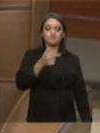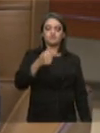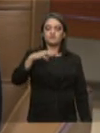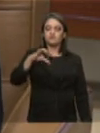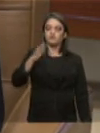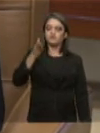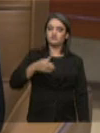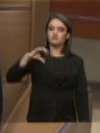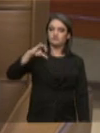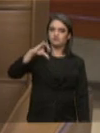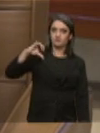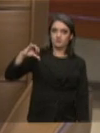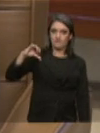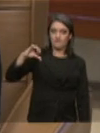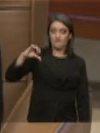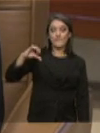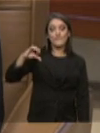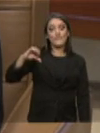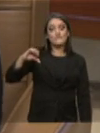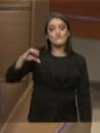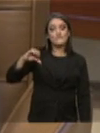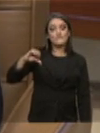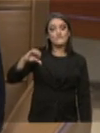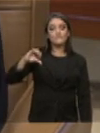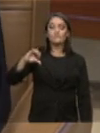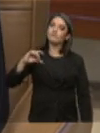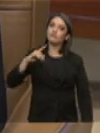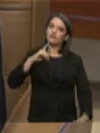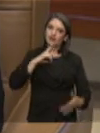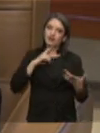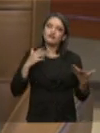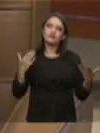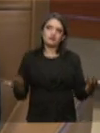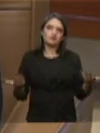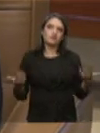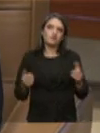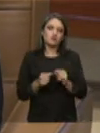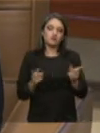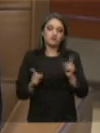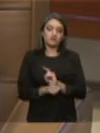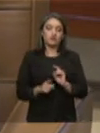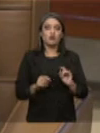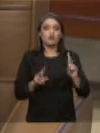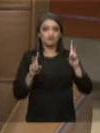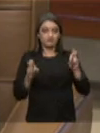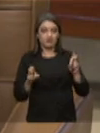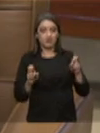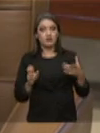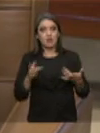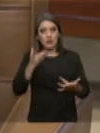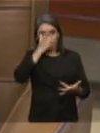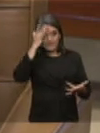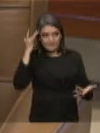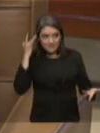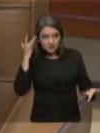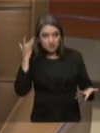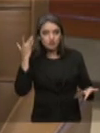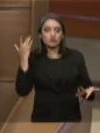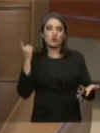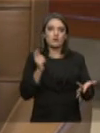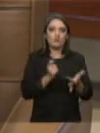99, que faz o contrário, em nome até da segurança jurídica. Fica concedido ao contribuinte ou responsável exonerado